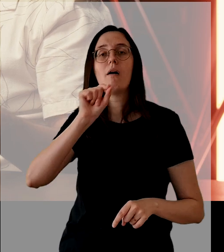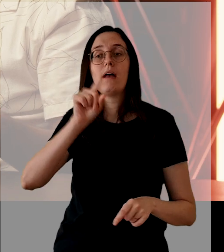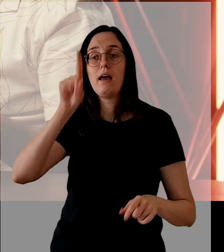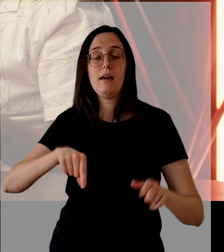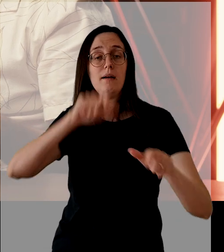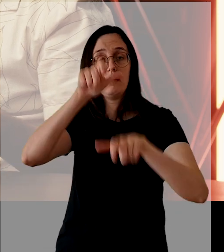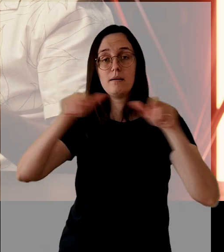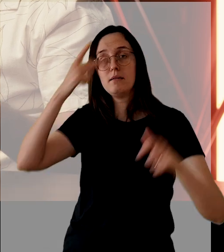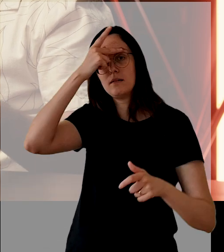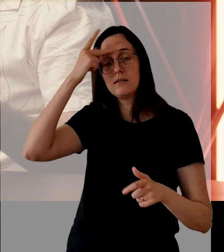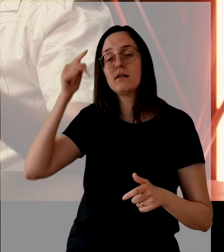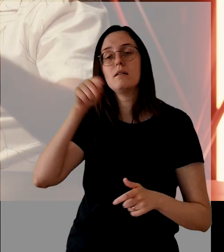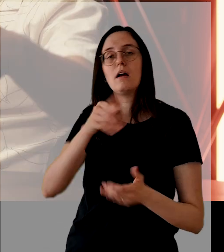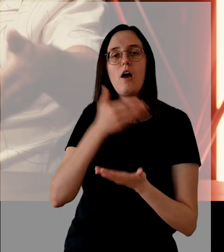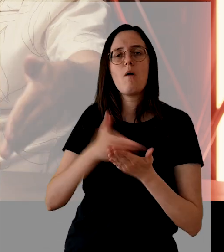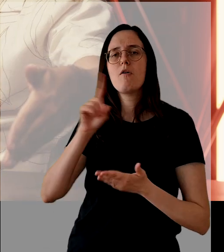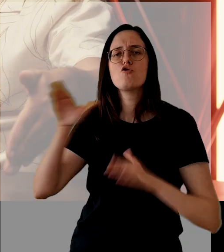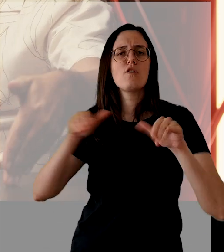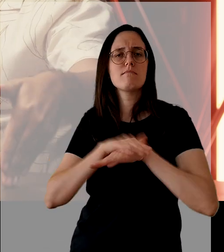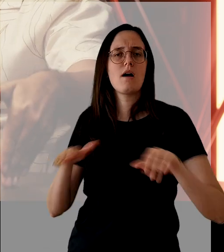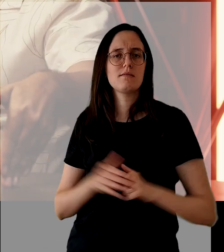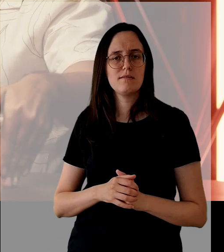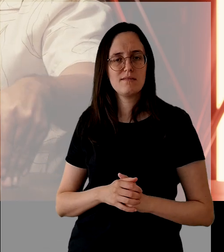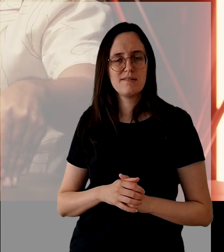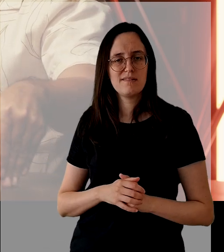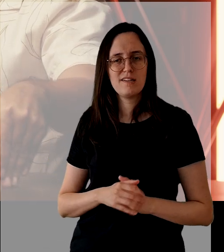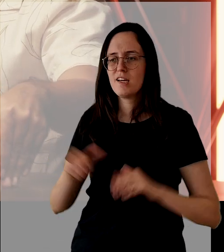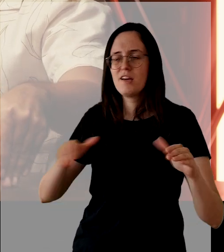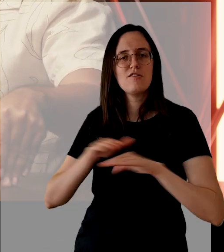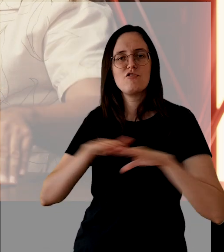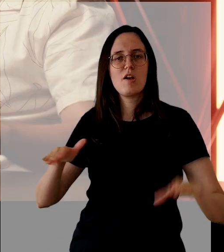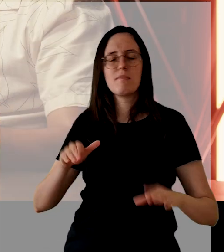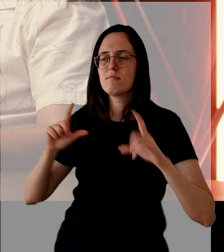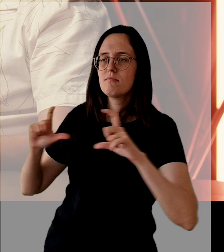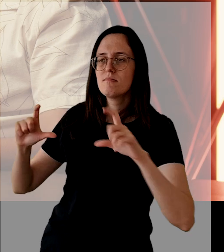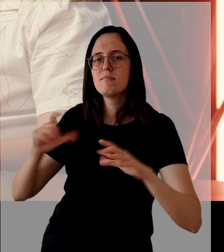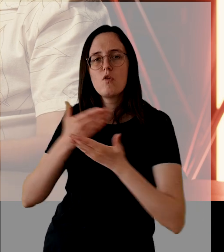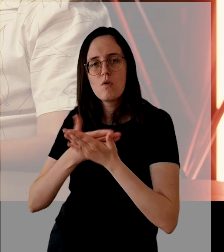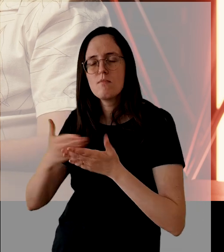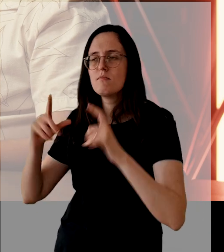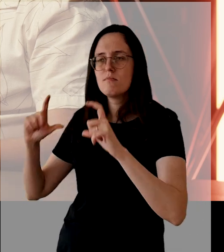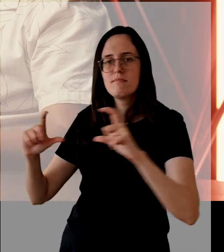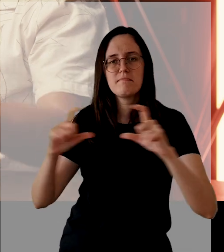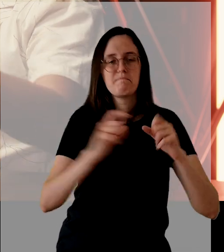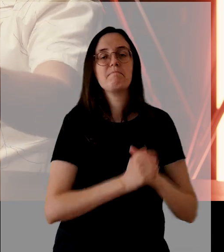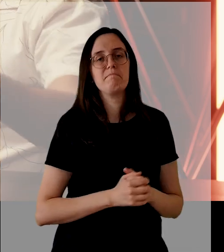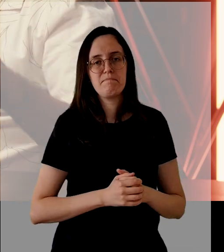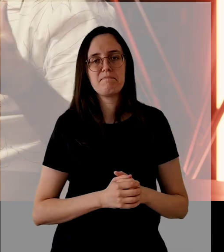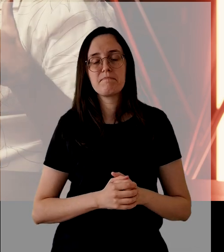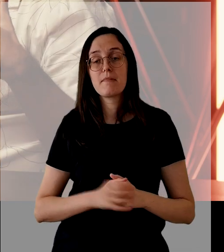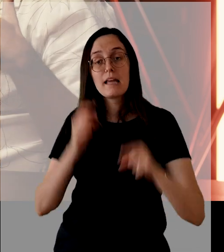pessoas que começam a não chamar mais assistentes de câmera que começam a fotografar. Né?